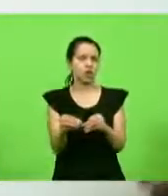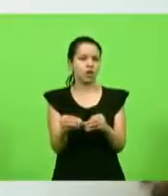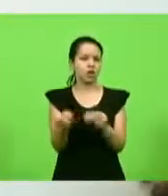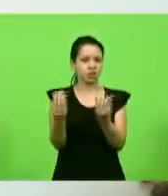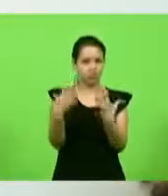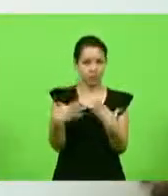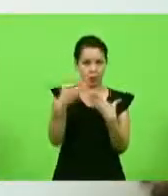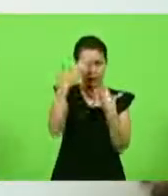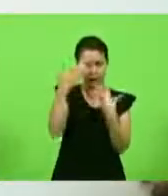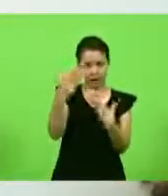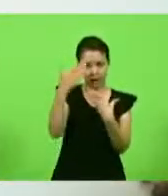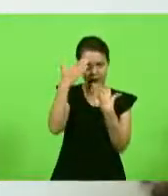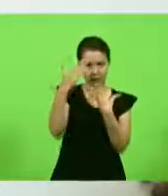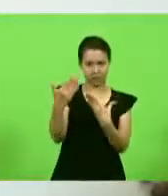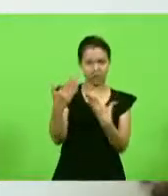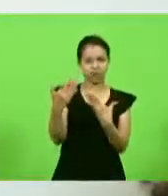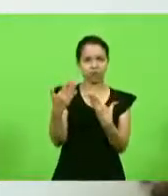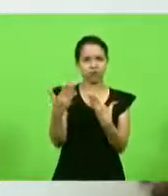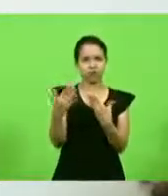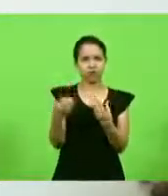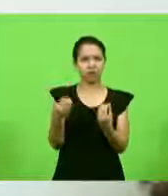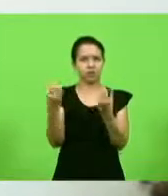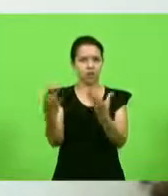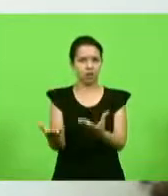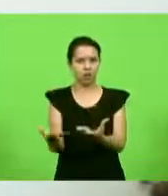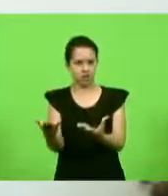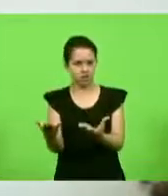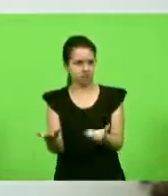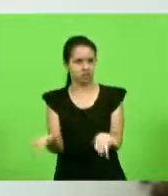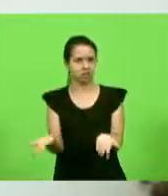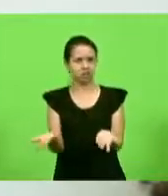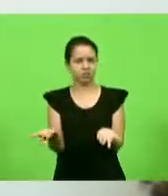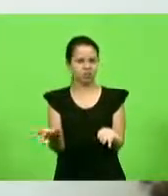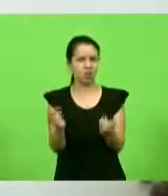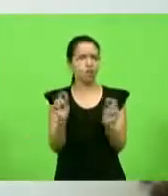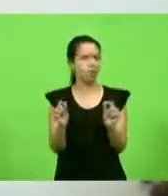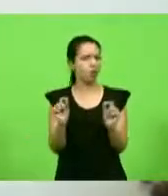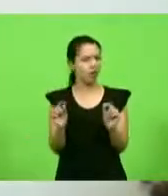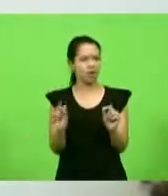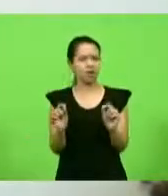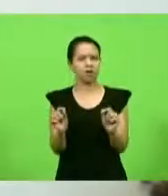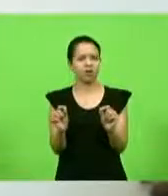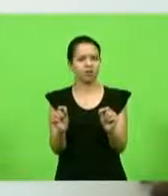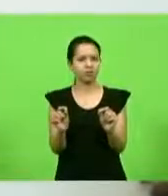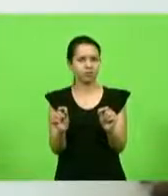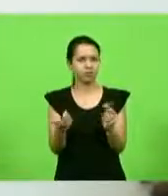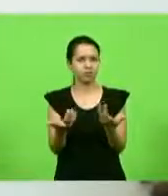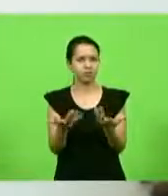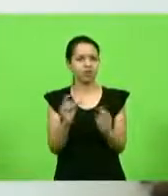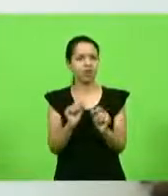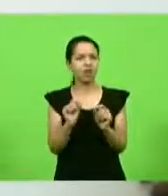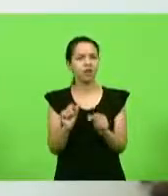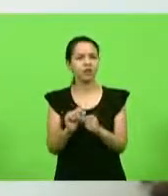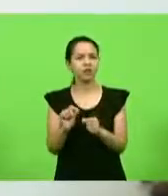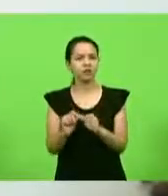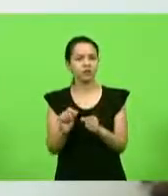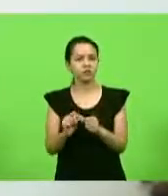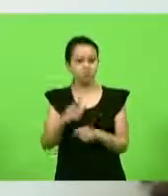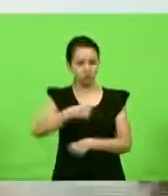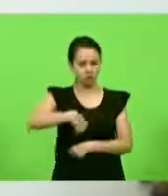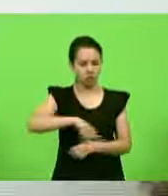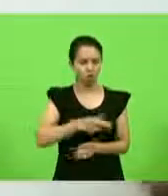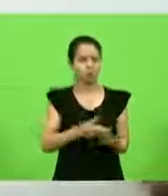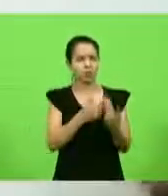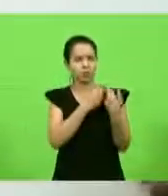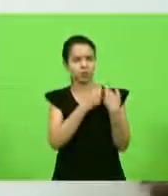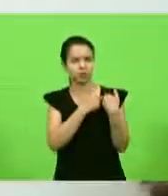deu tudo. E pedindo bênção. Mas o que é isso? Mas o que é isso? Quem é que vai fazer o que cabe a nós fazer?